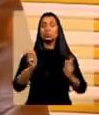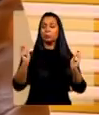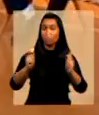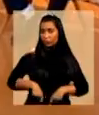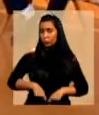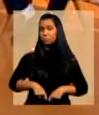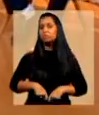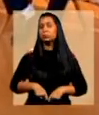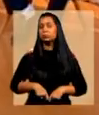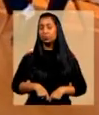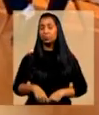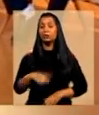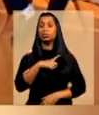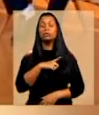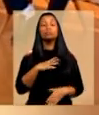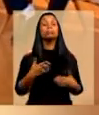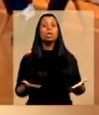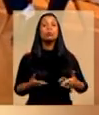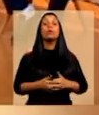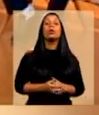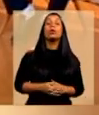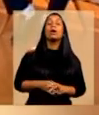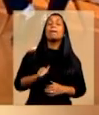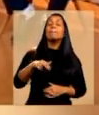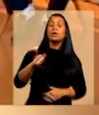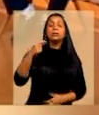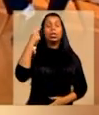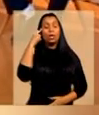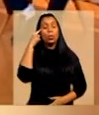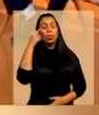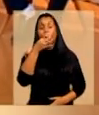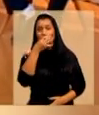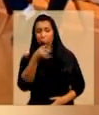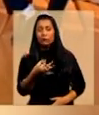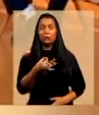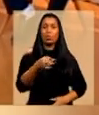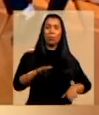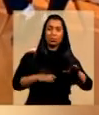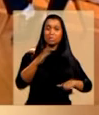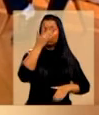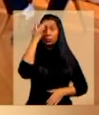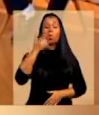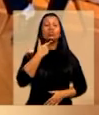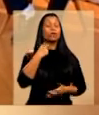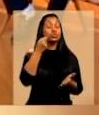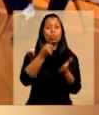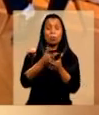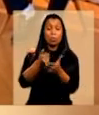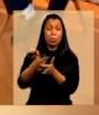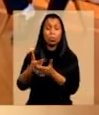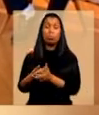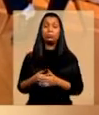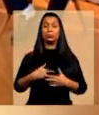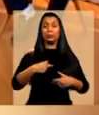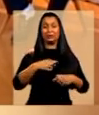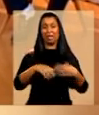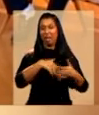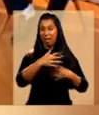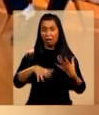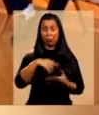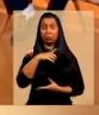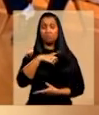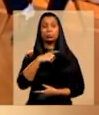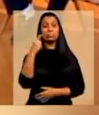essa o possibilidade tá de ter. Outra coisa também, Amanda, que eu acho que às vezes quem compra por impulso ou quem é um pouco